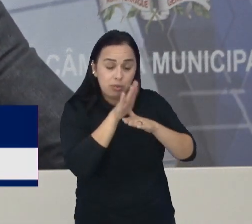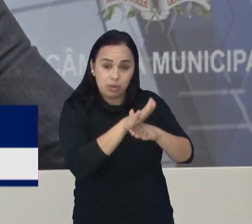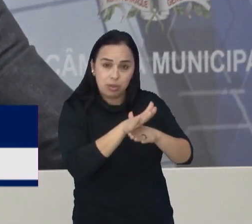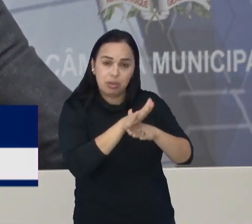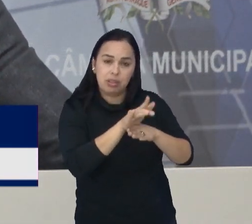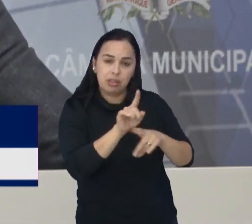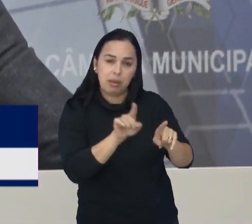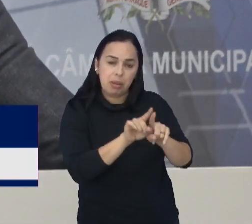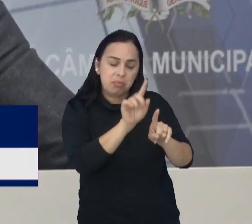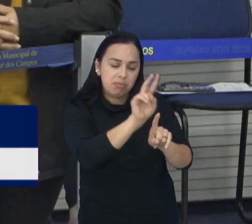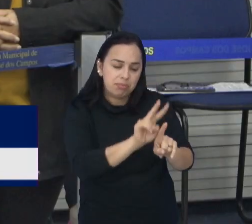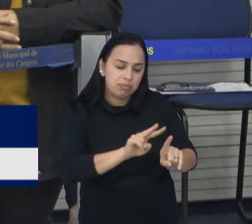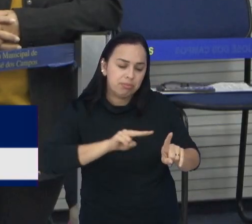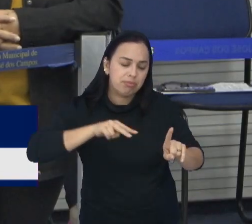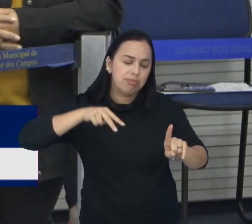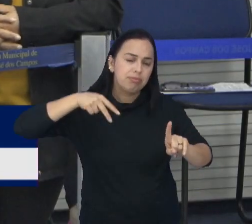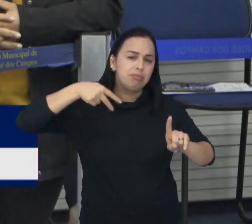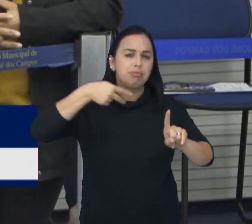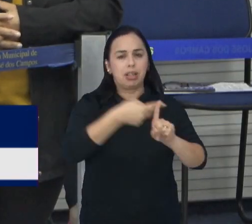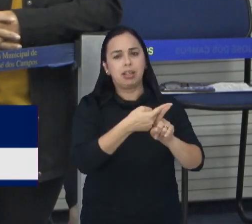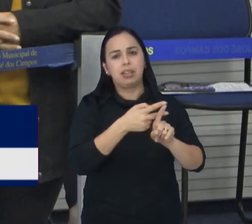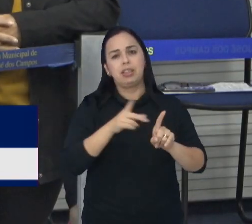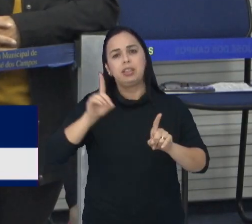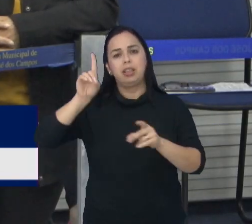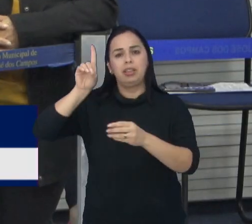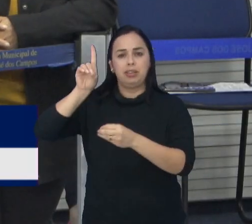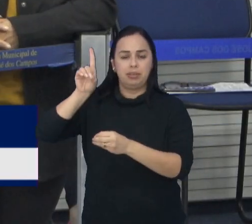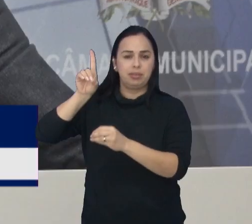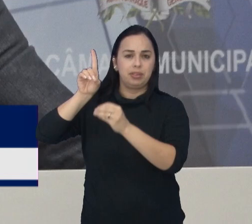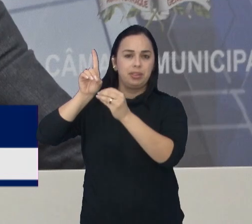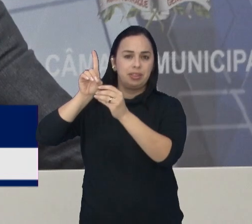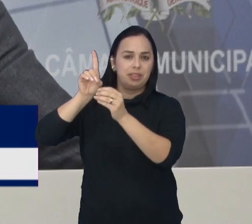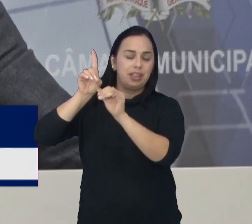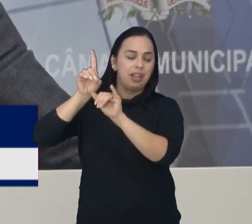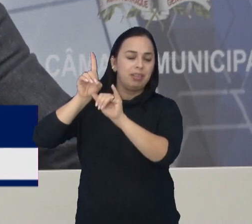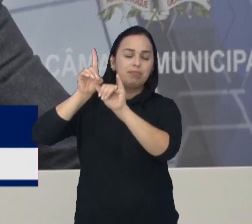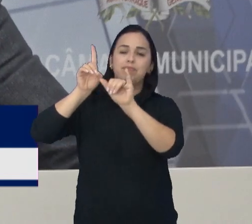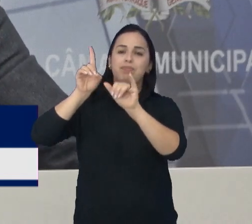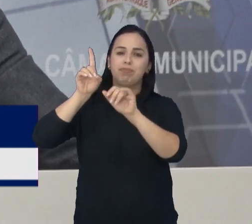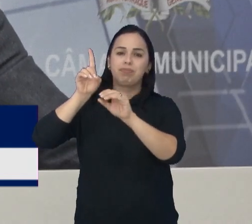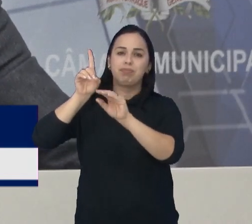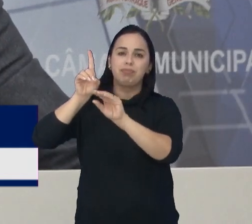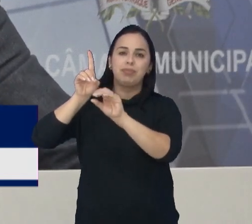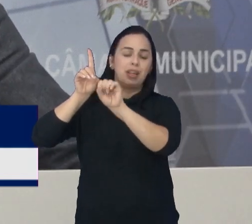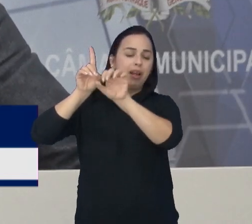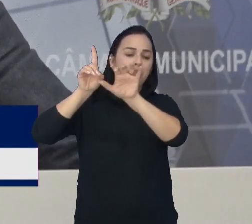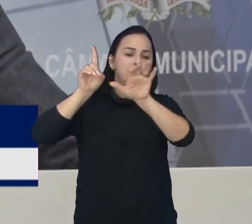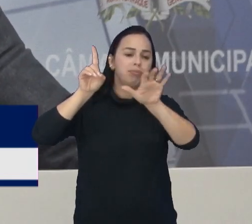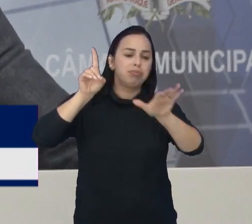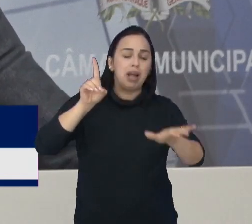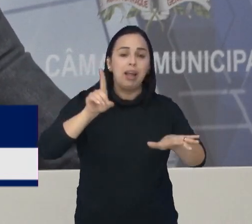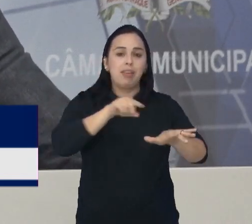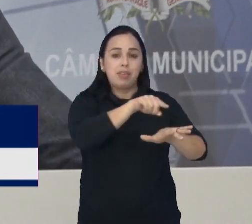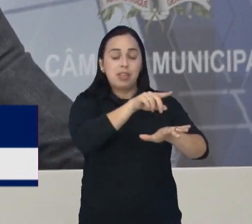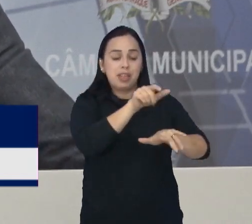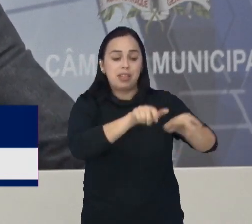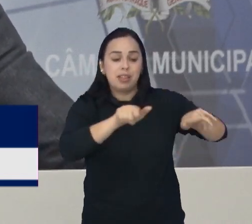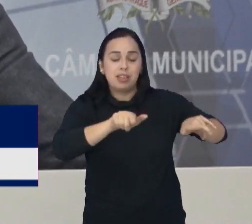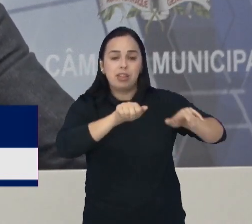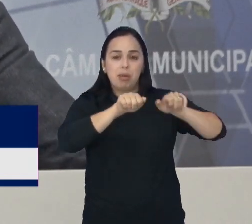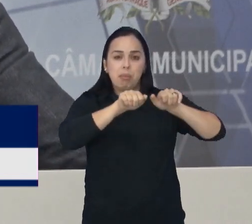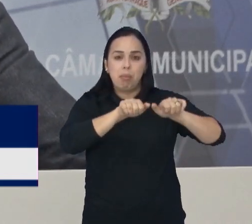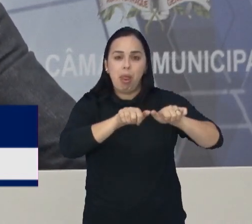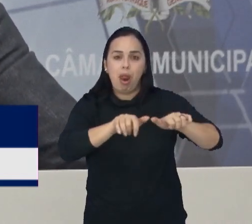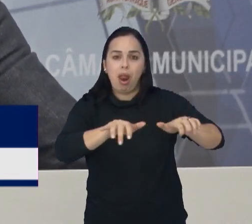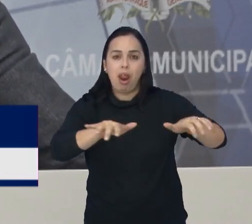seja ampliada, e que Deus, ele sopre o nome de vocês nesses quatro cantos da cidade. É o que eu